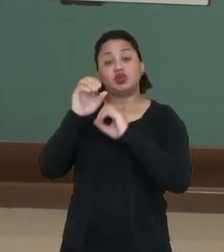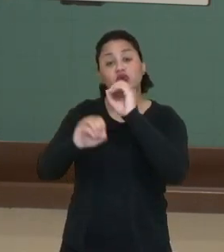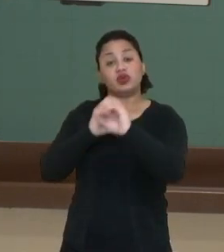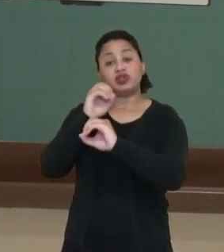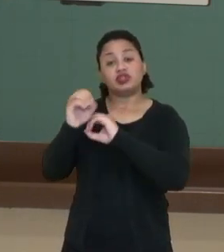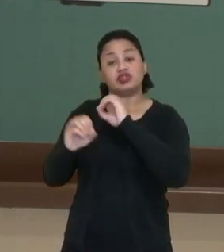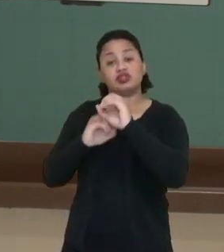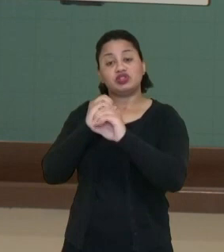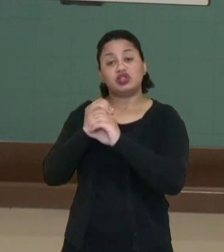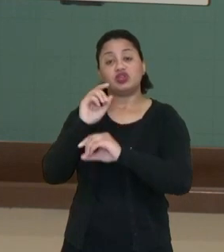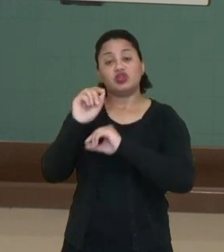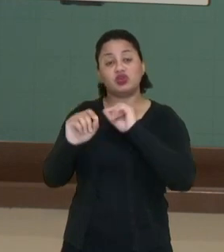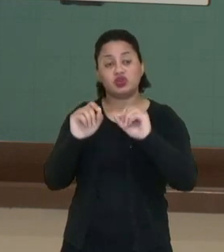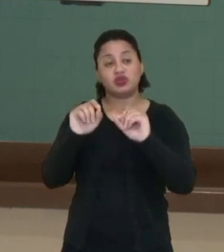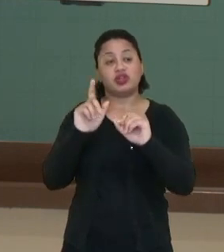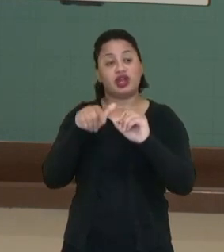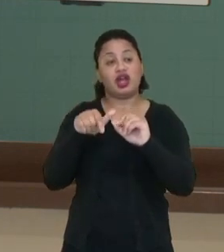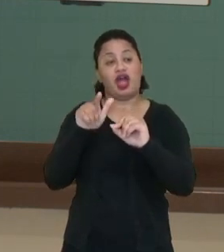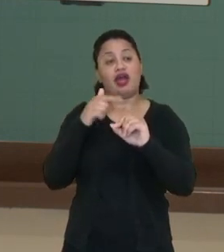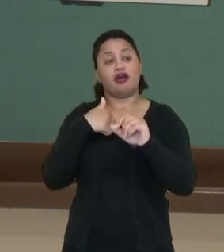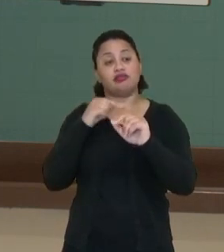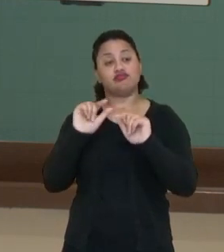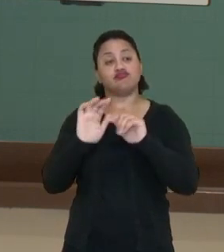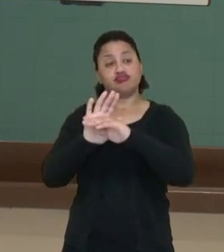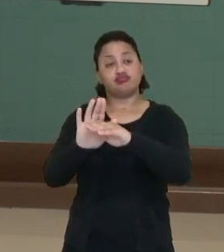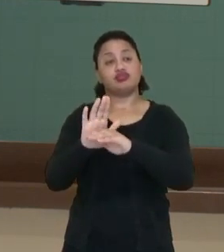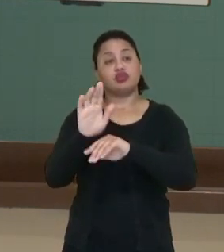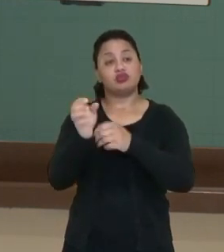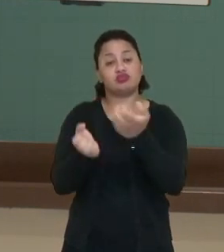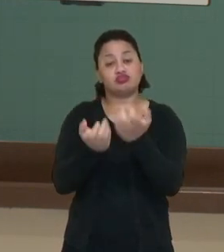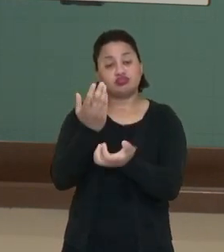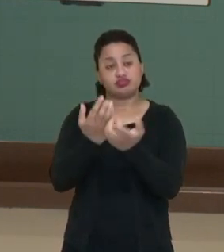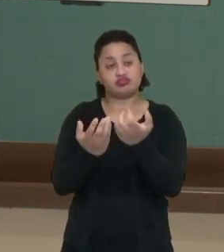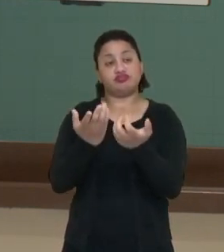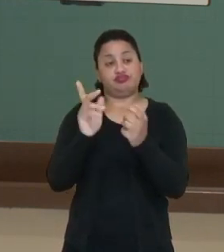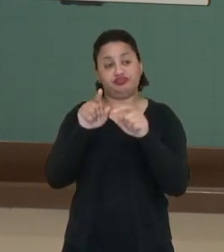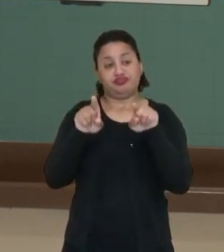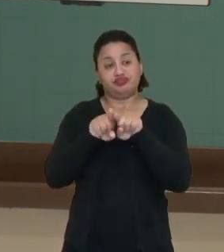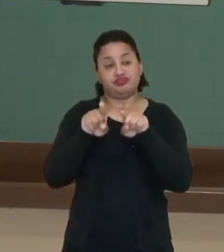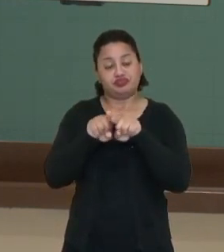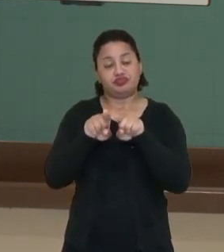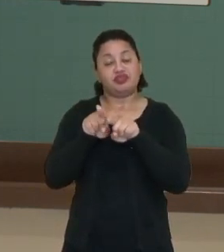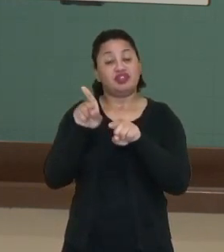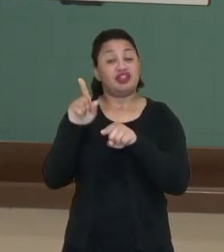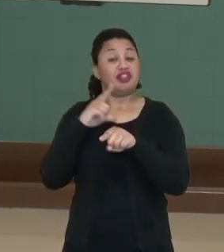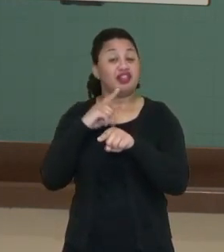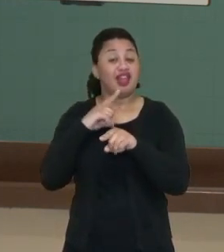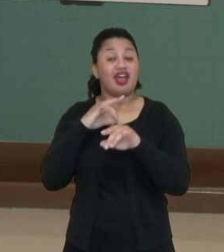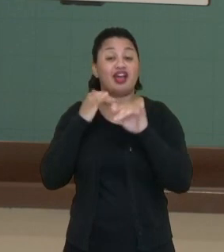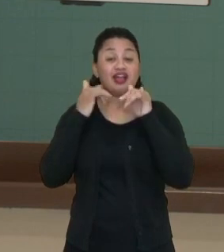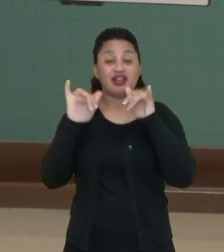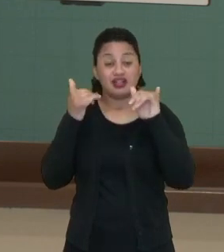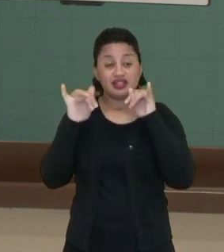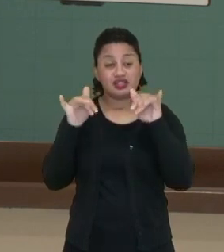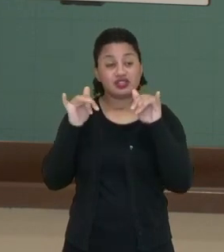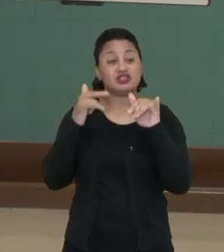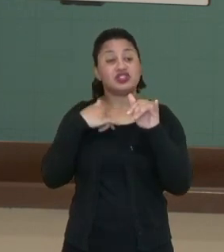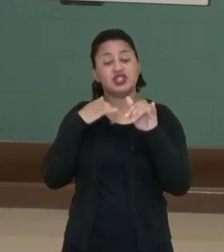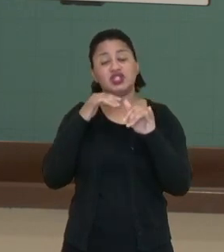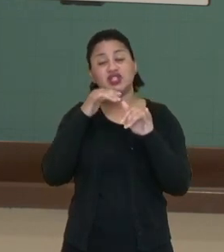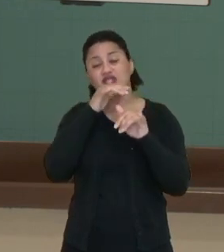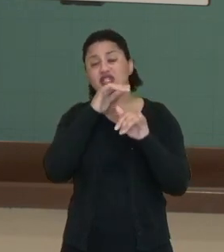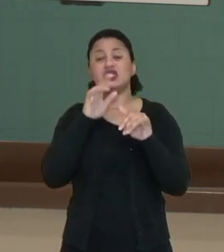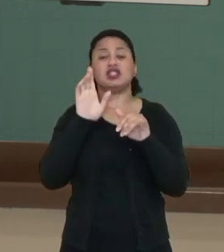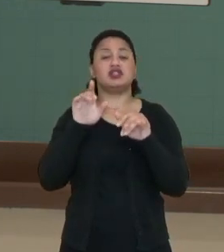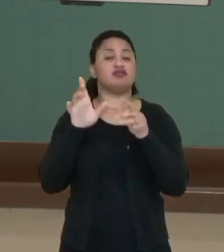o quê? Como comburente. E certamente, né, gente, aqui tem uma fonte de energia, né? Um calor também está